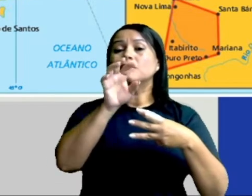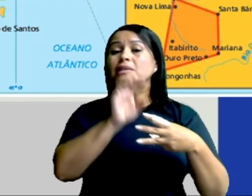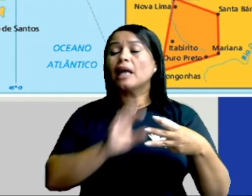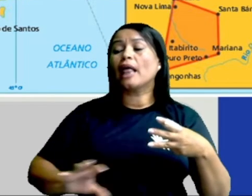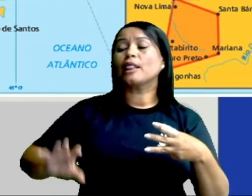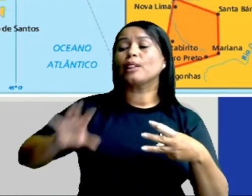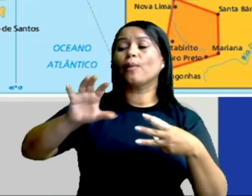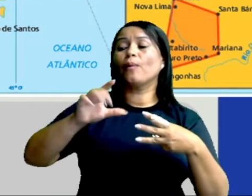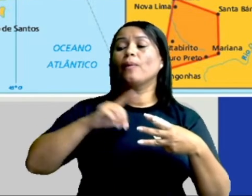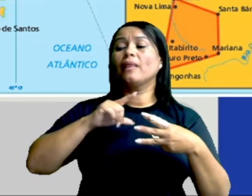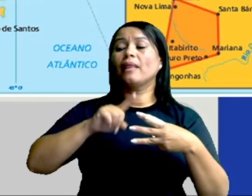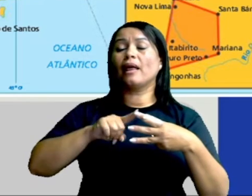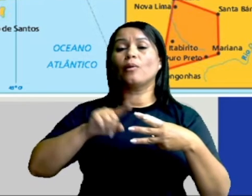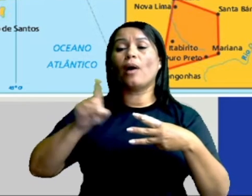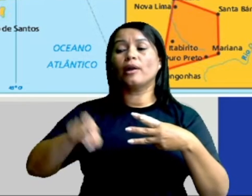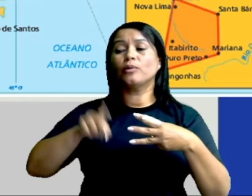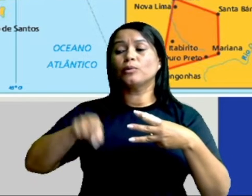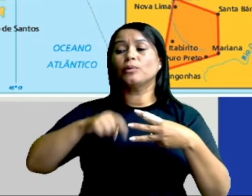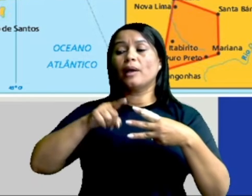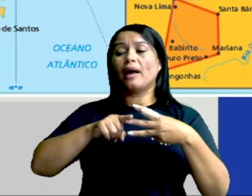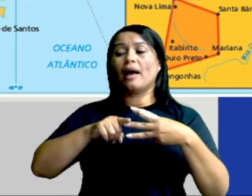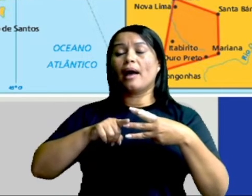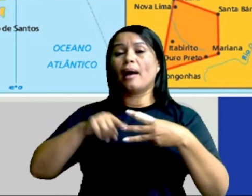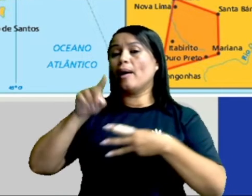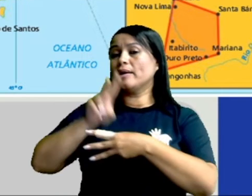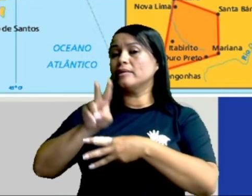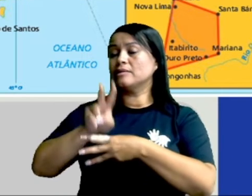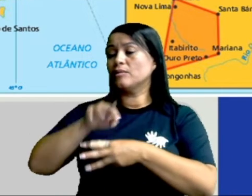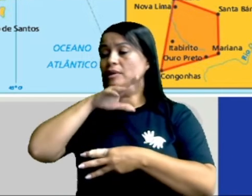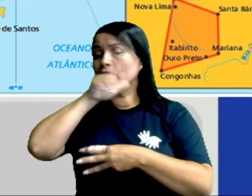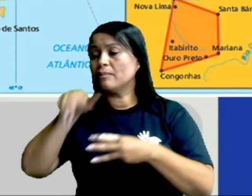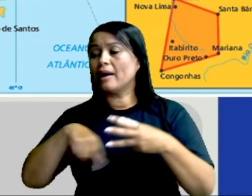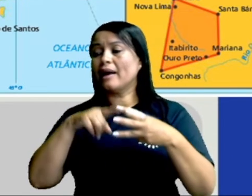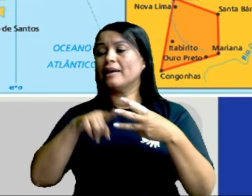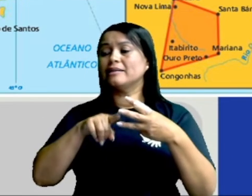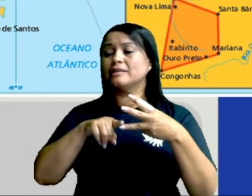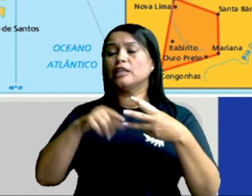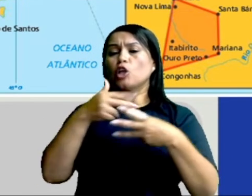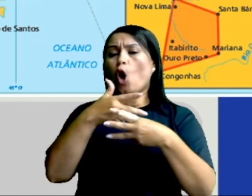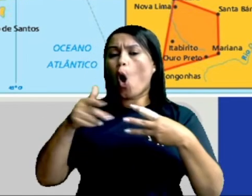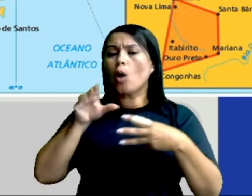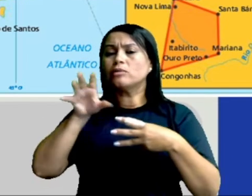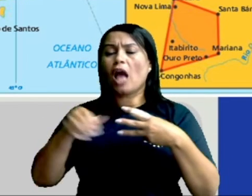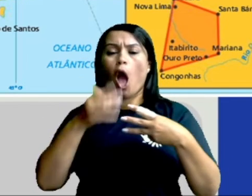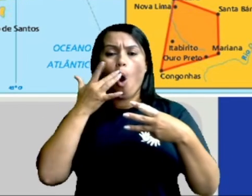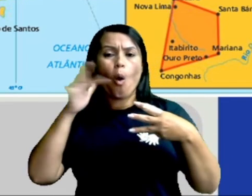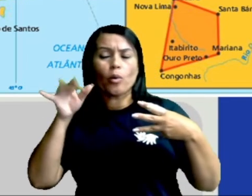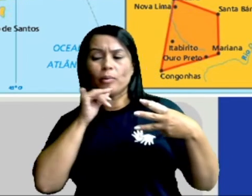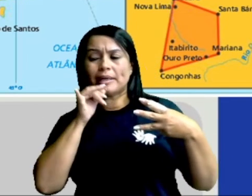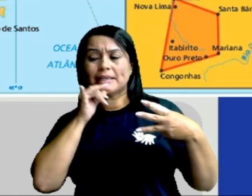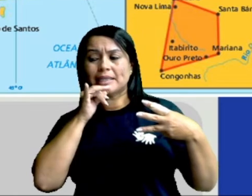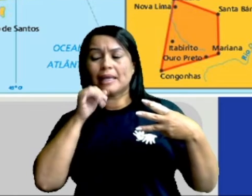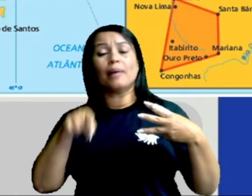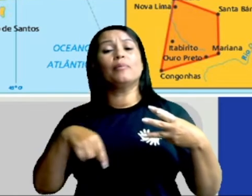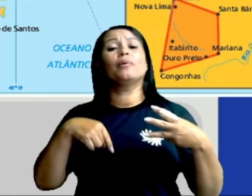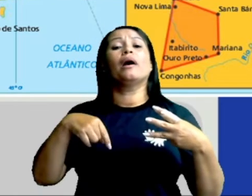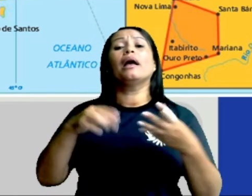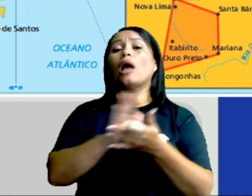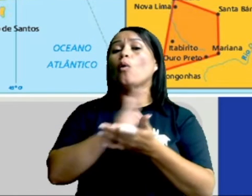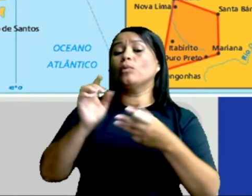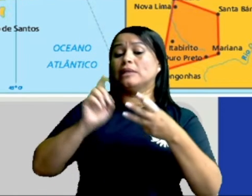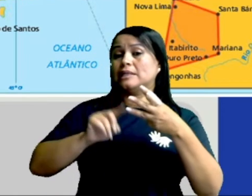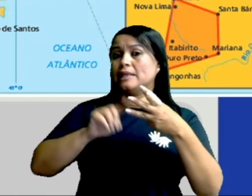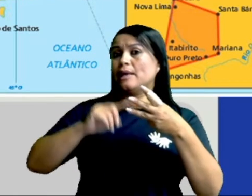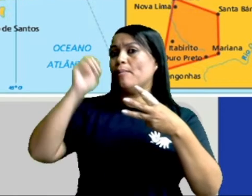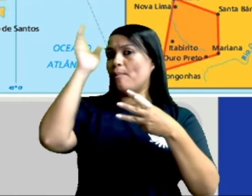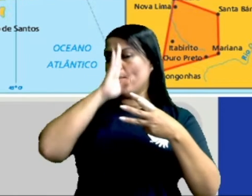A exploração mineral aqui no quadrilátero ferrífero no estado de Minas Gerais, uma das áreas de produção mineral mais importantes do Brasil. E